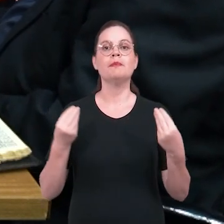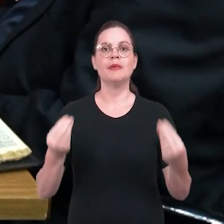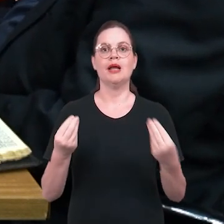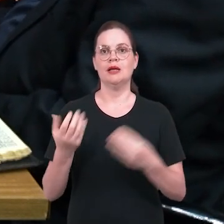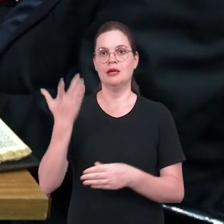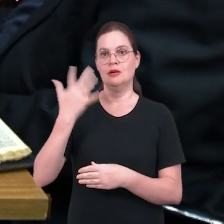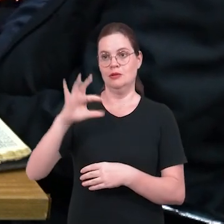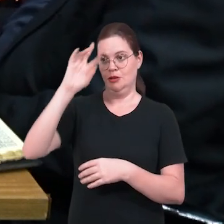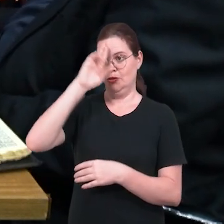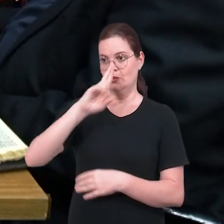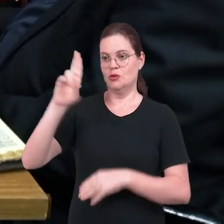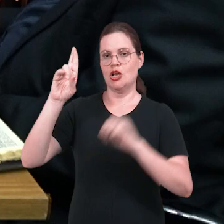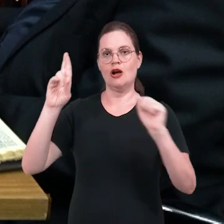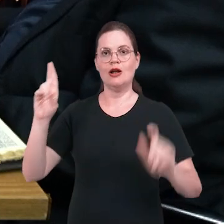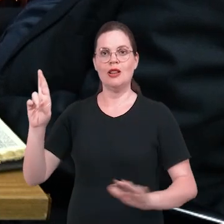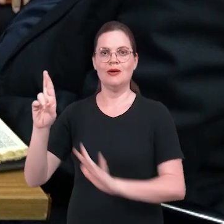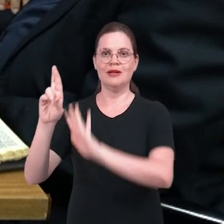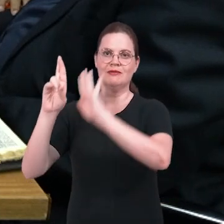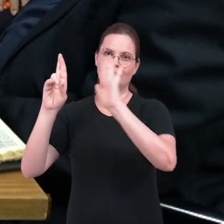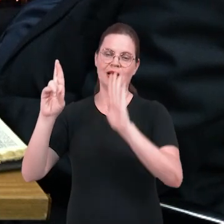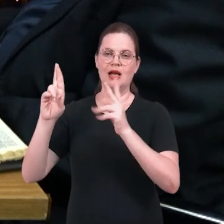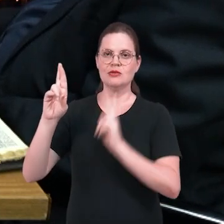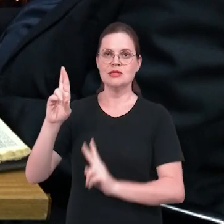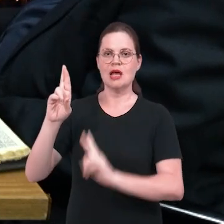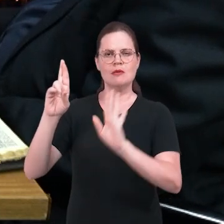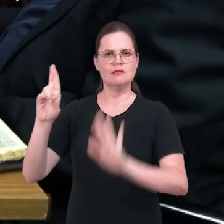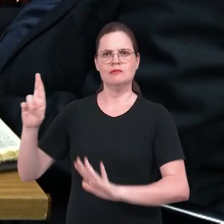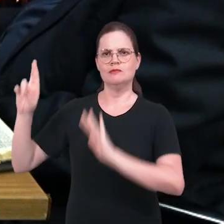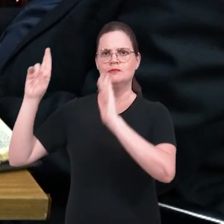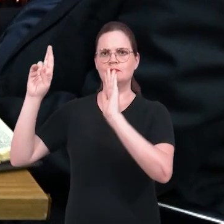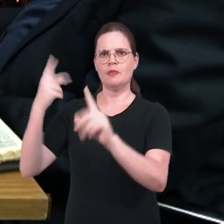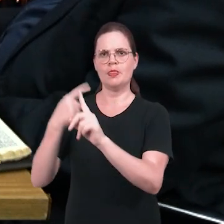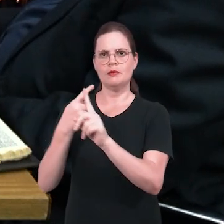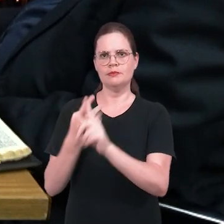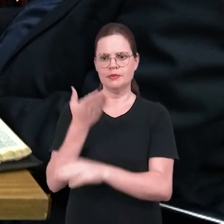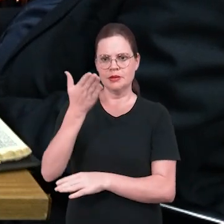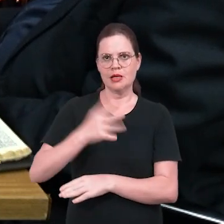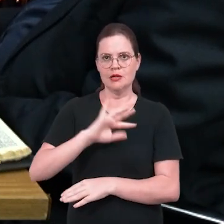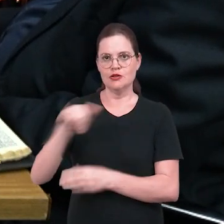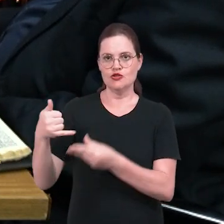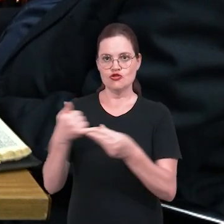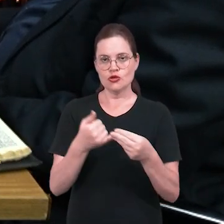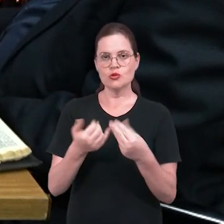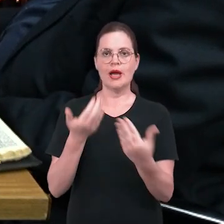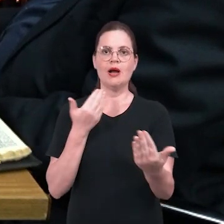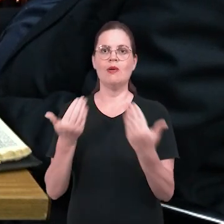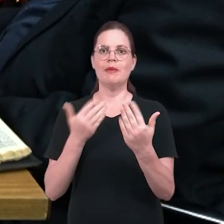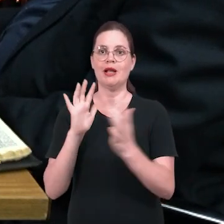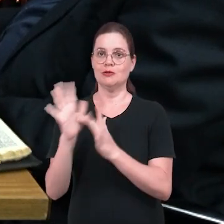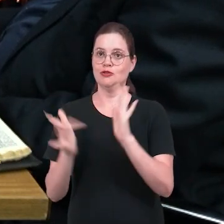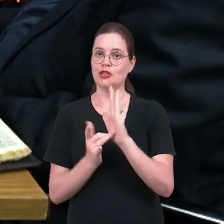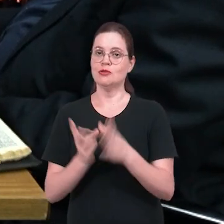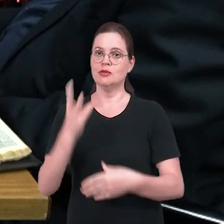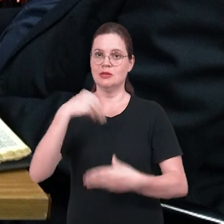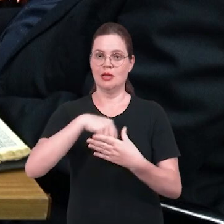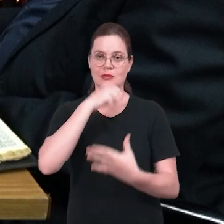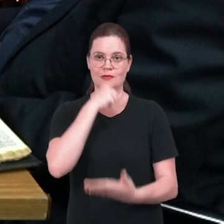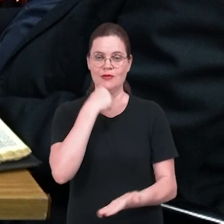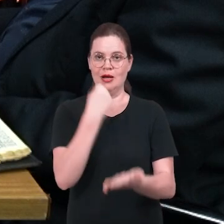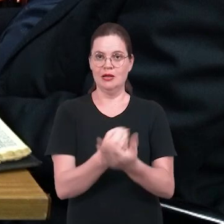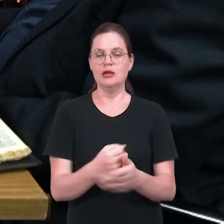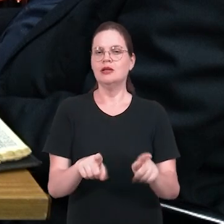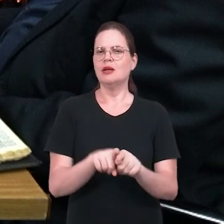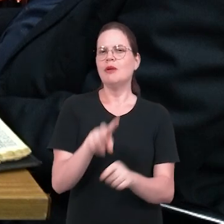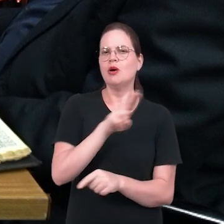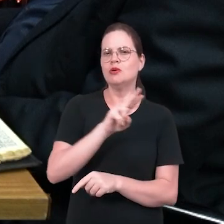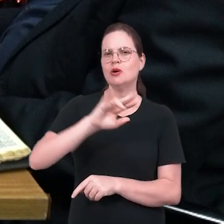fosse glorificado. Porque ele era um tipo do Senhor Jesus Cristo no Velho Testamento. É um tipo. Até o nome